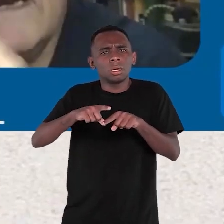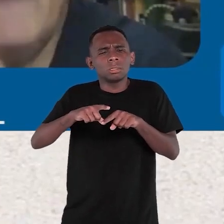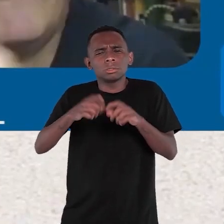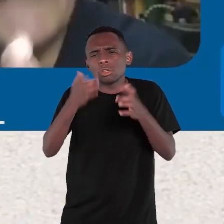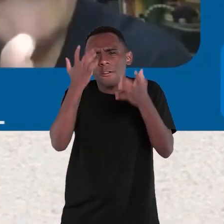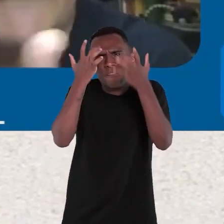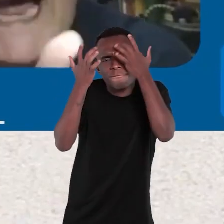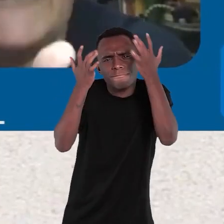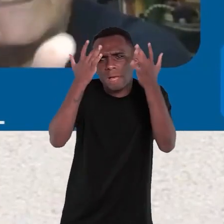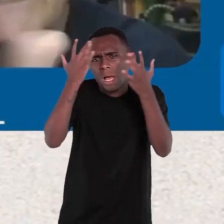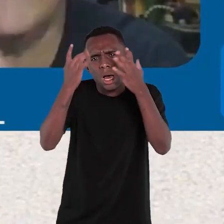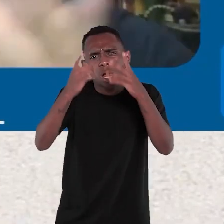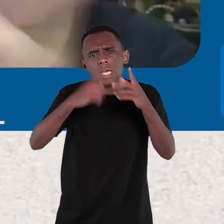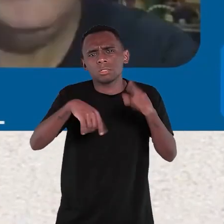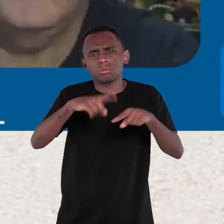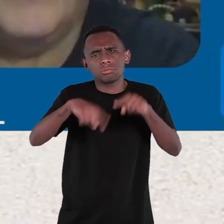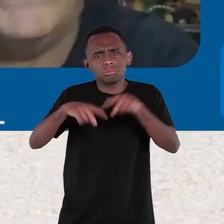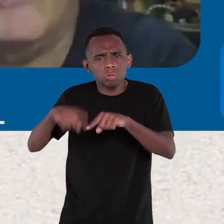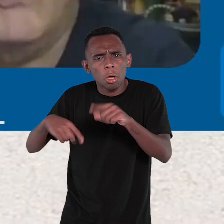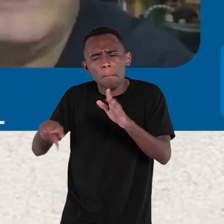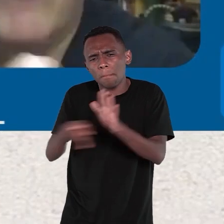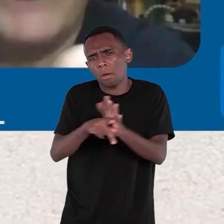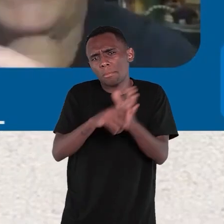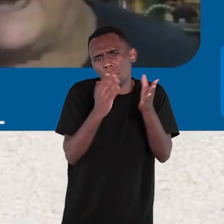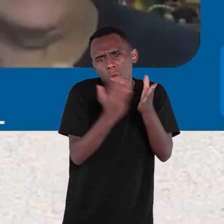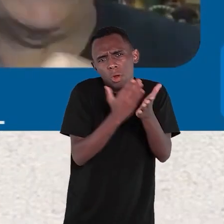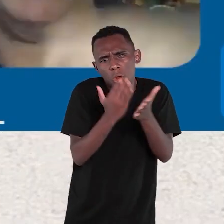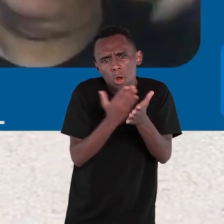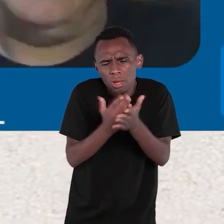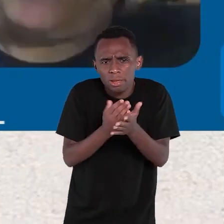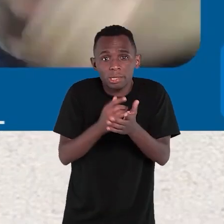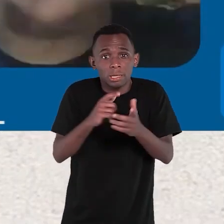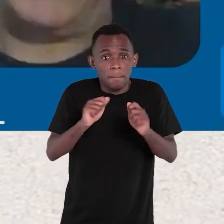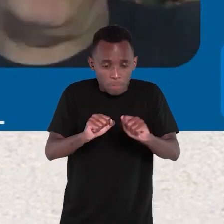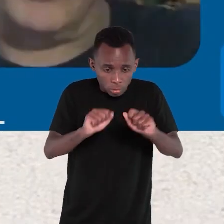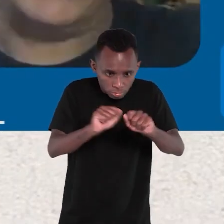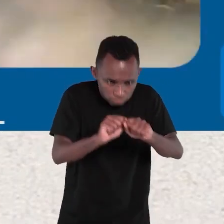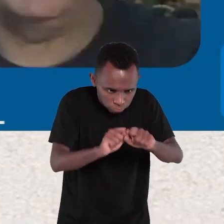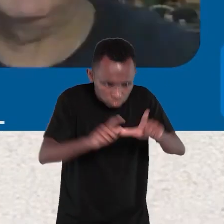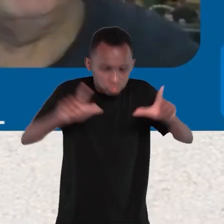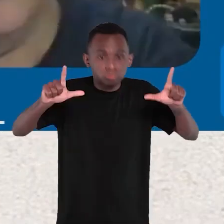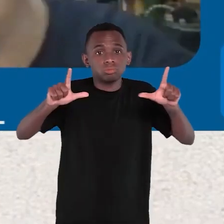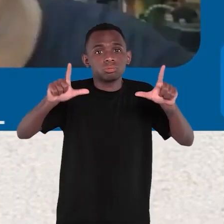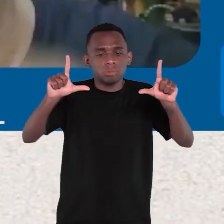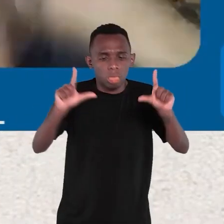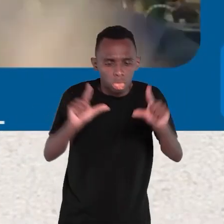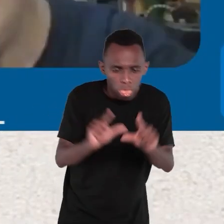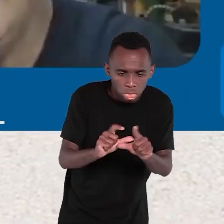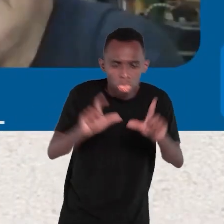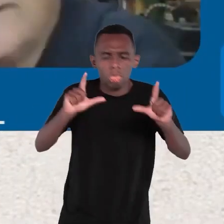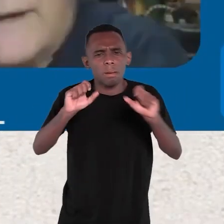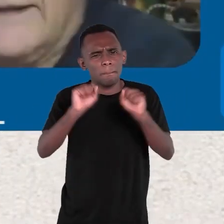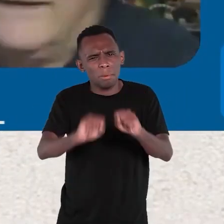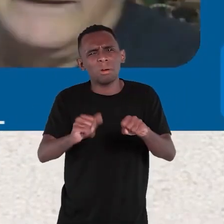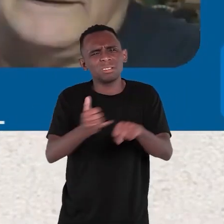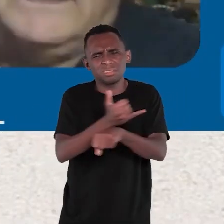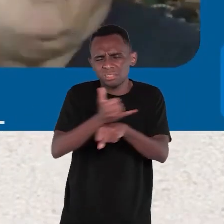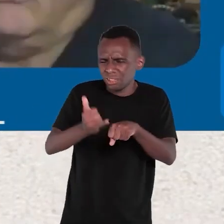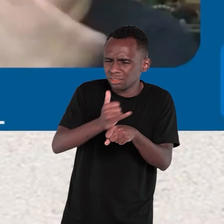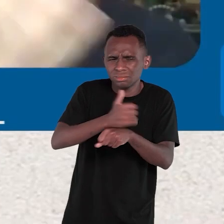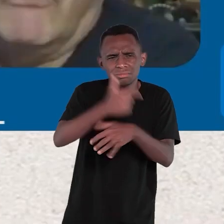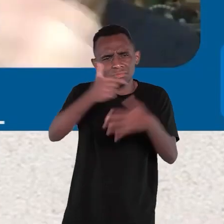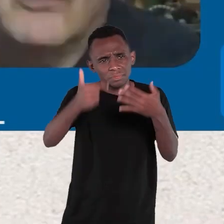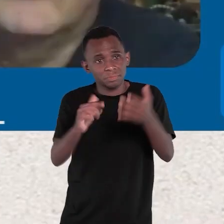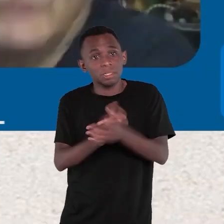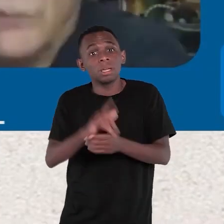Aquelas facilidades que o e-book tem, né? Aumenta a fonte, diminui fonte.